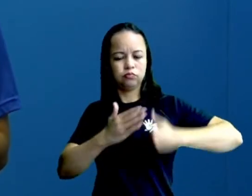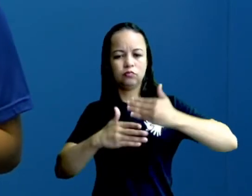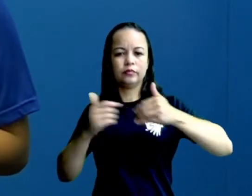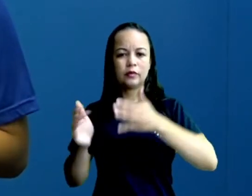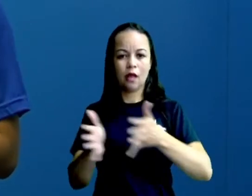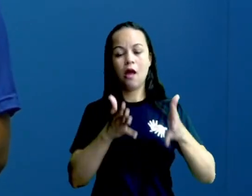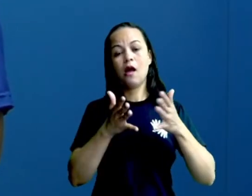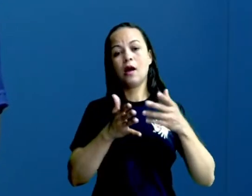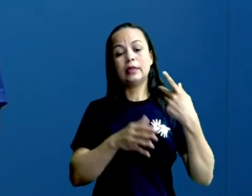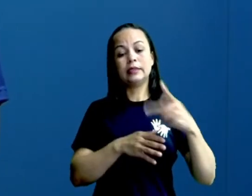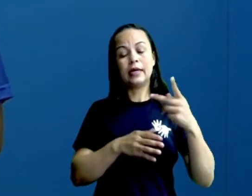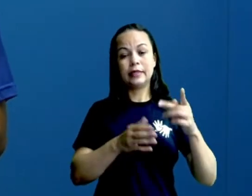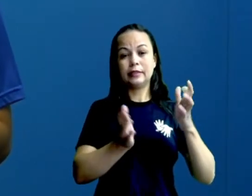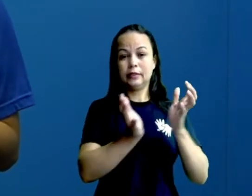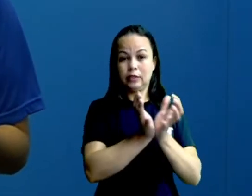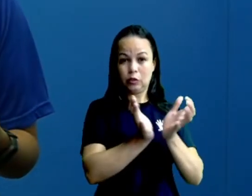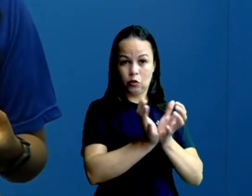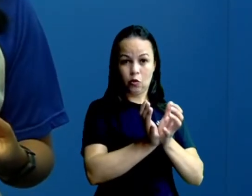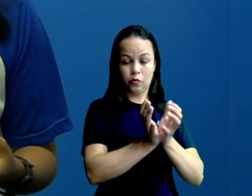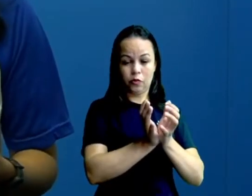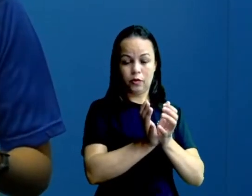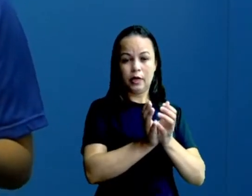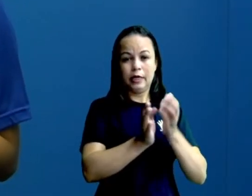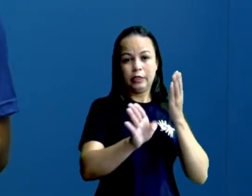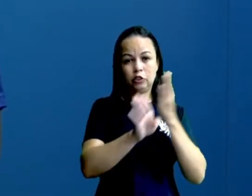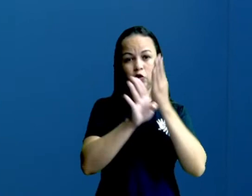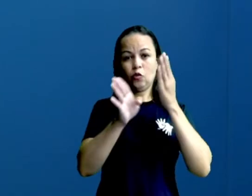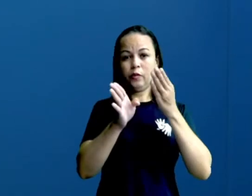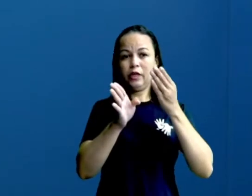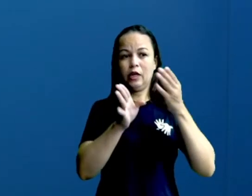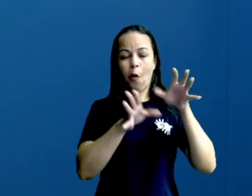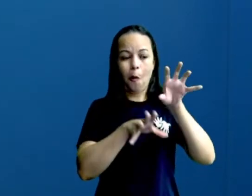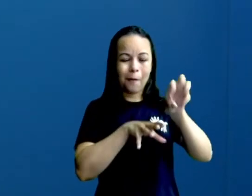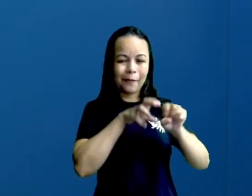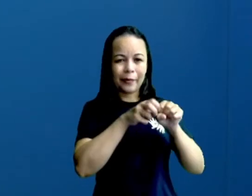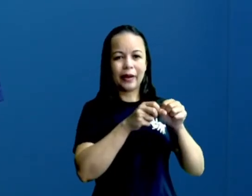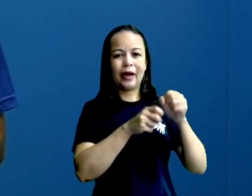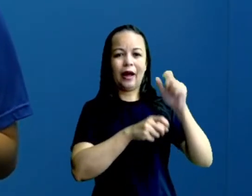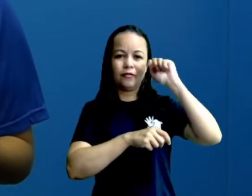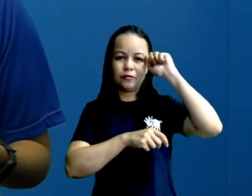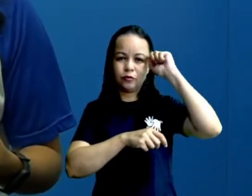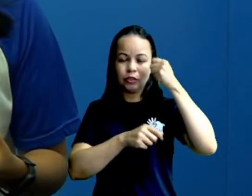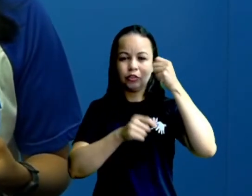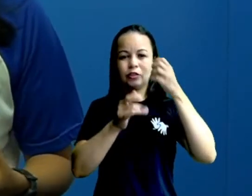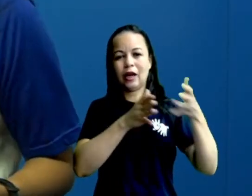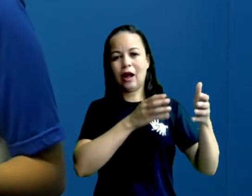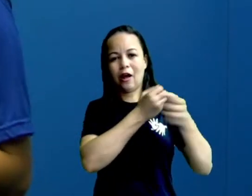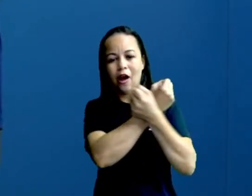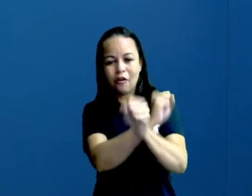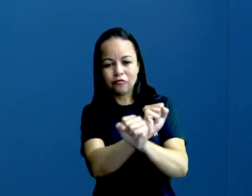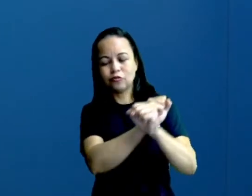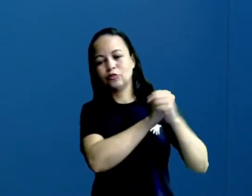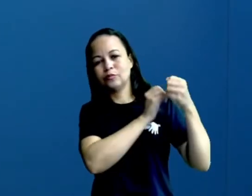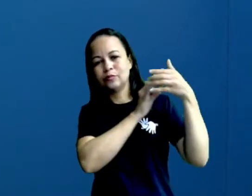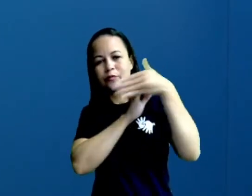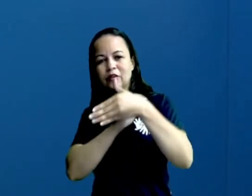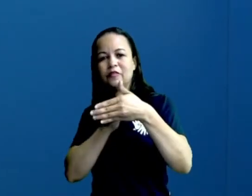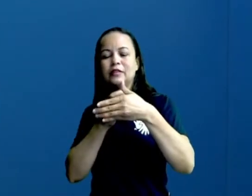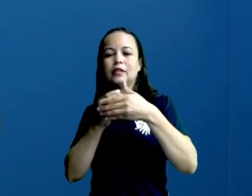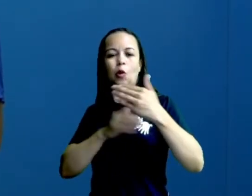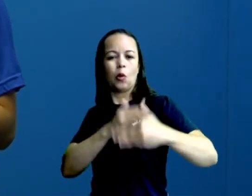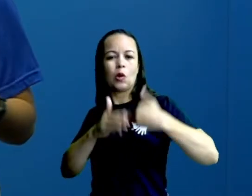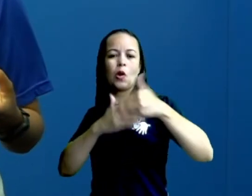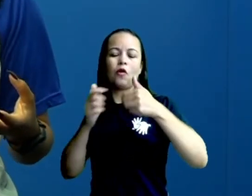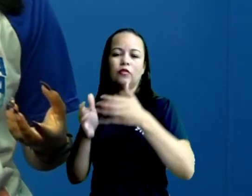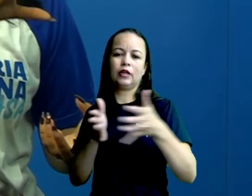Desses bandeirantes que descobriam, que levavam escravos para poder trabalhar nessas terras, para fazer novas riquezas, eu tinha os